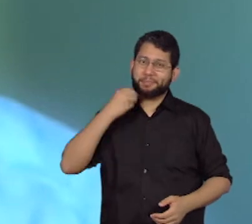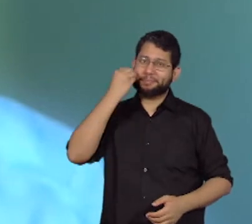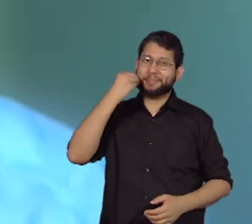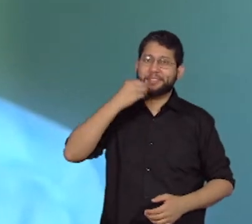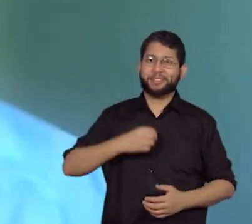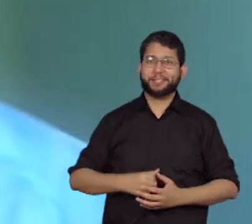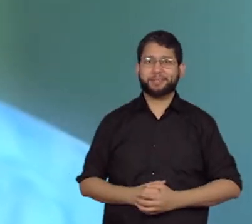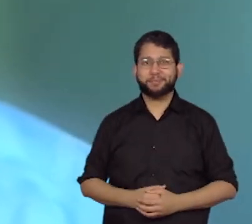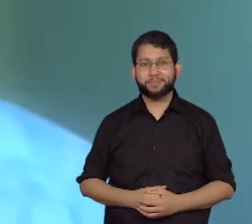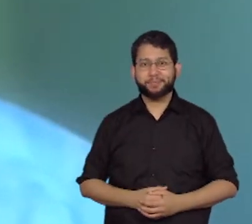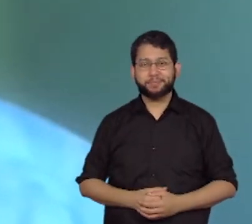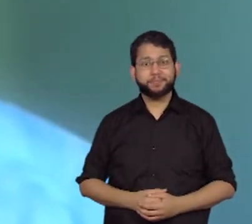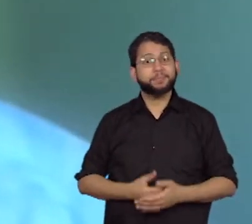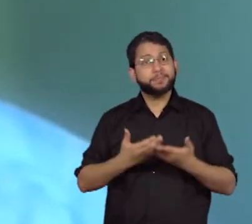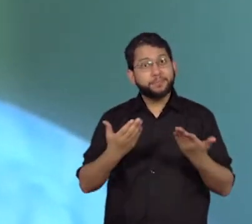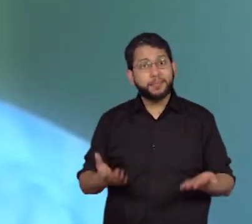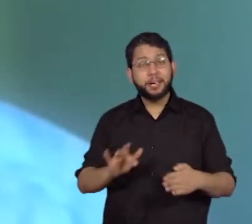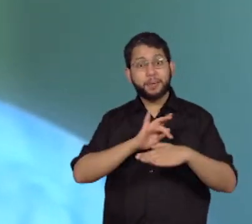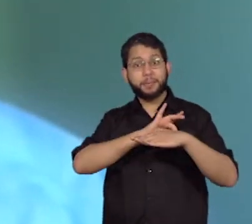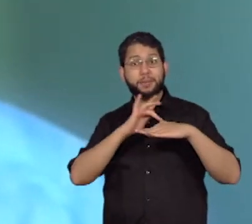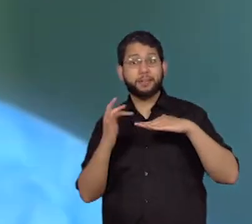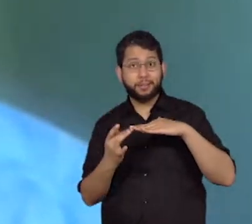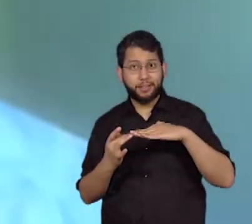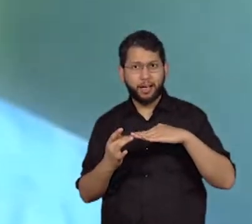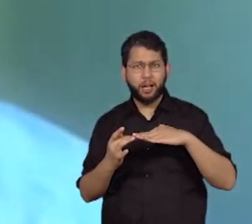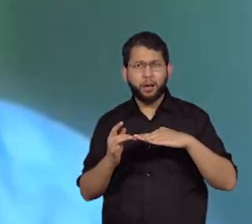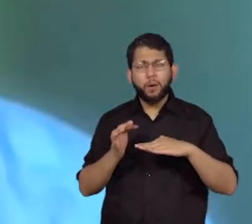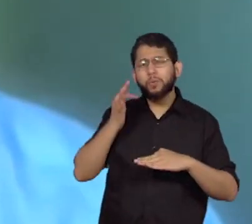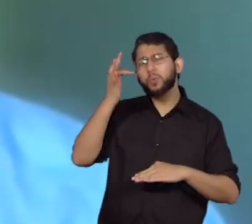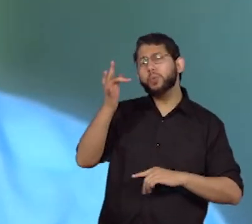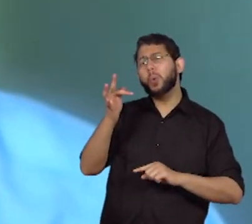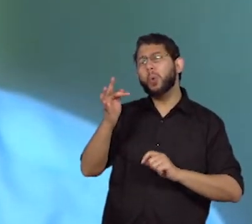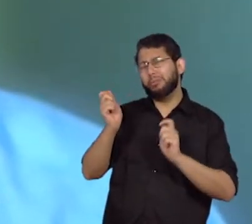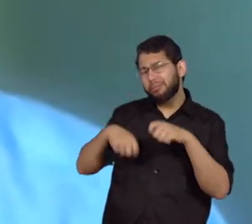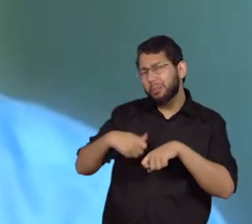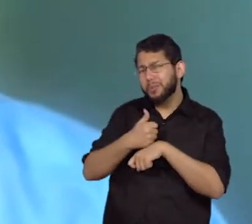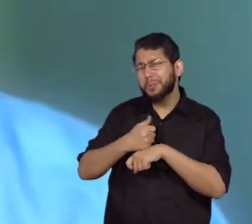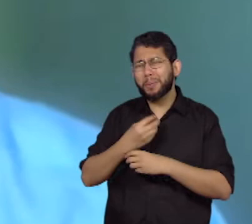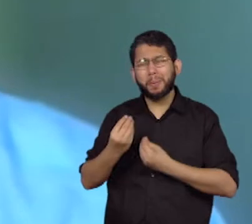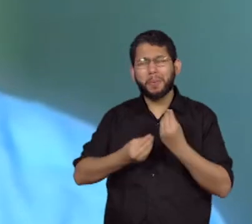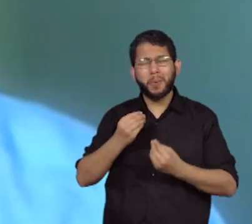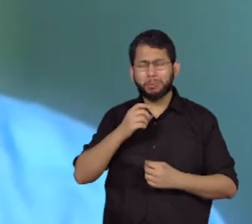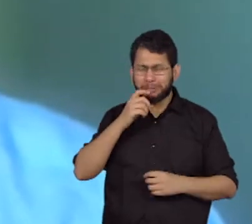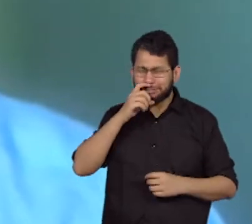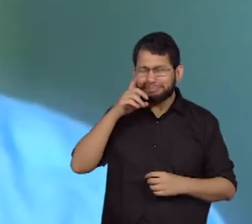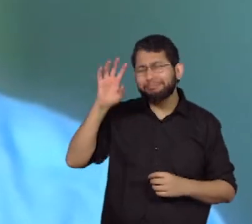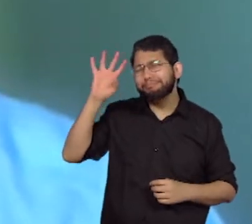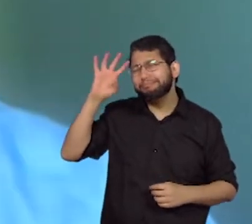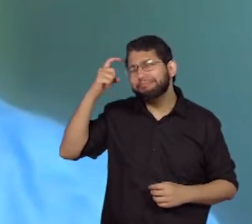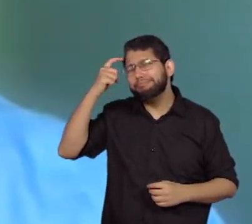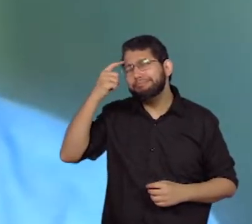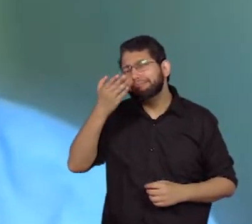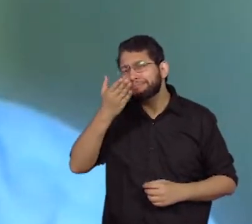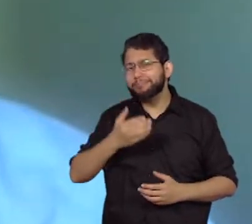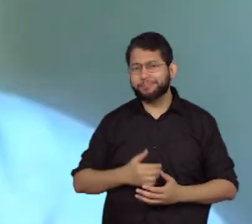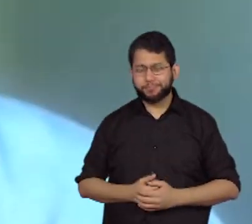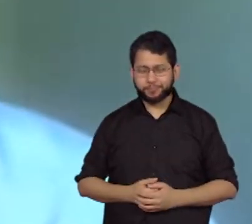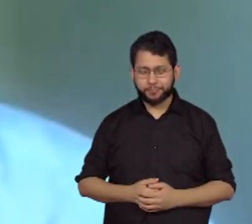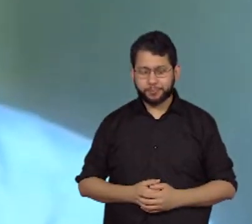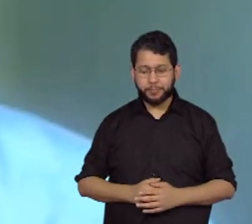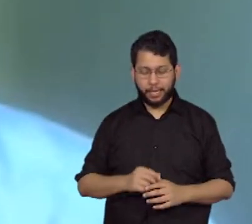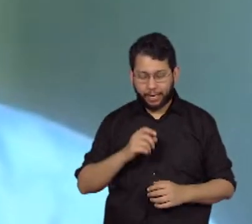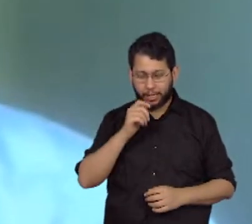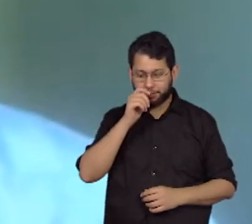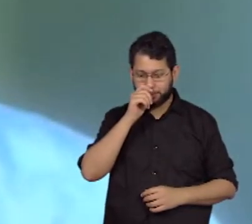por @JoãoTChian. Como você vê o futuro profissional de mídias sociais? Acho que não só para o